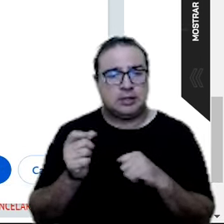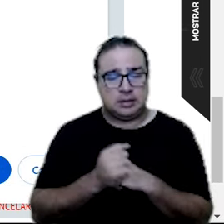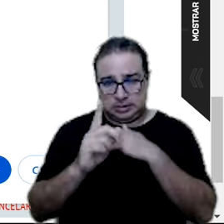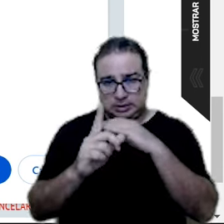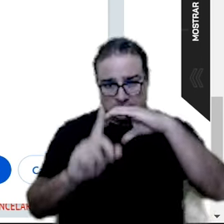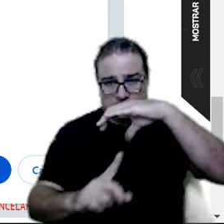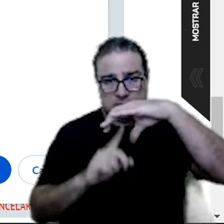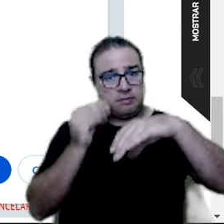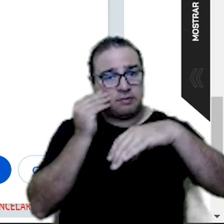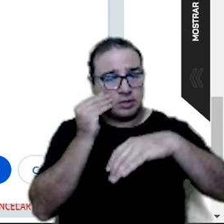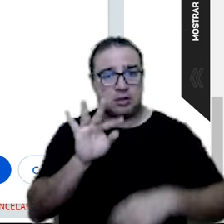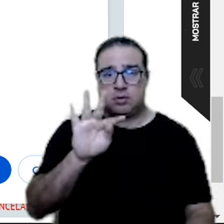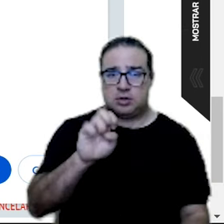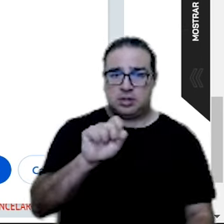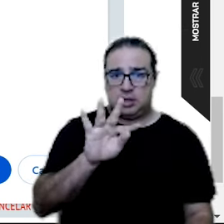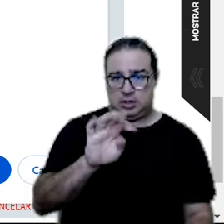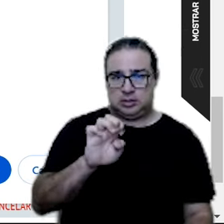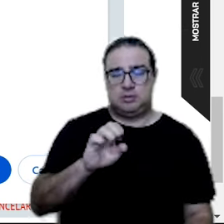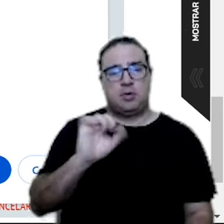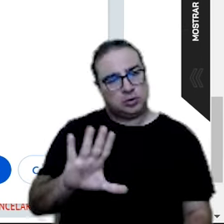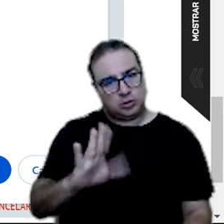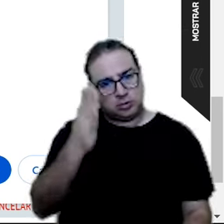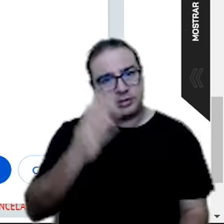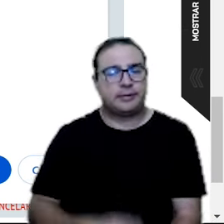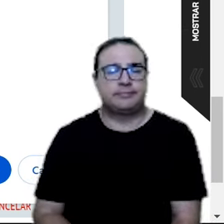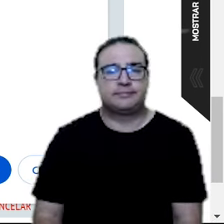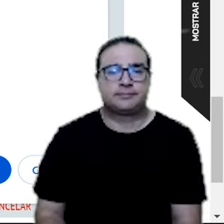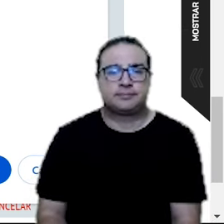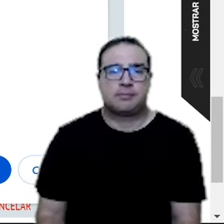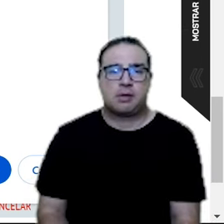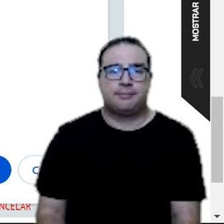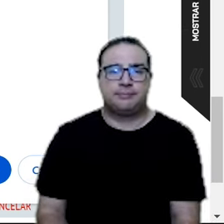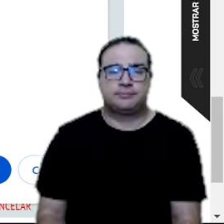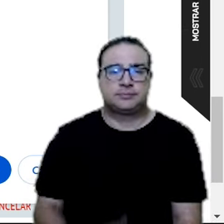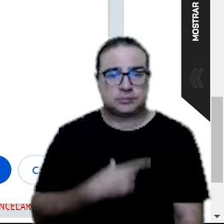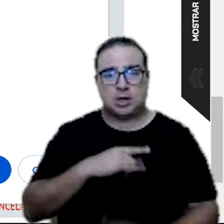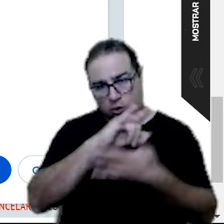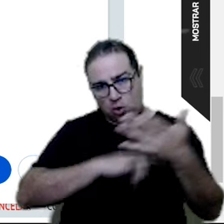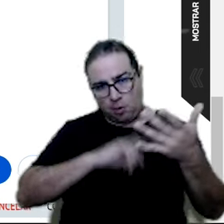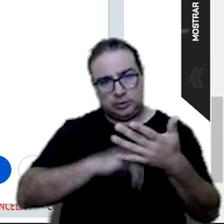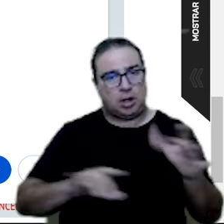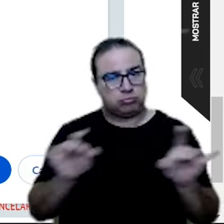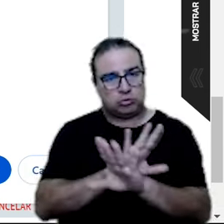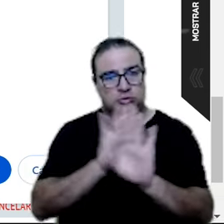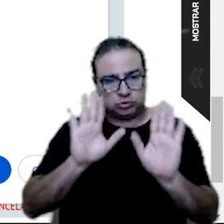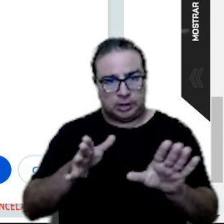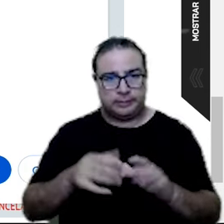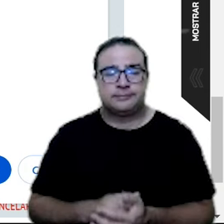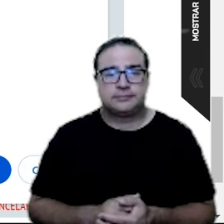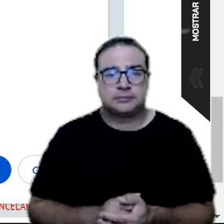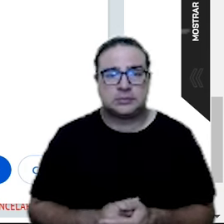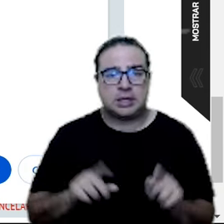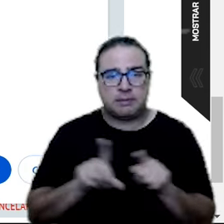gente cliente vai querer fazer um teste algo do tipo pode acontecer né E documento tá emitido